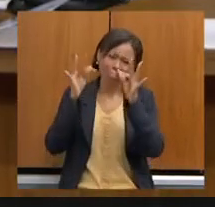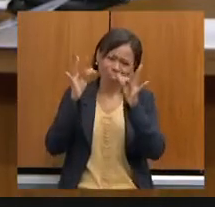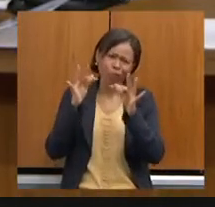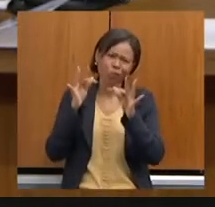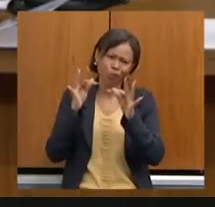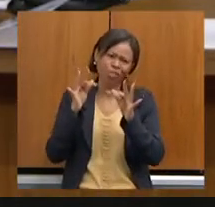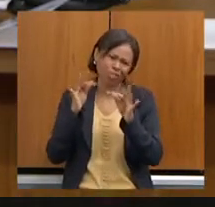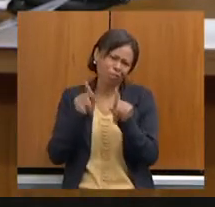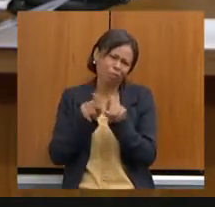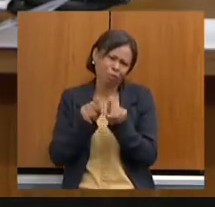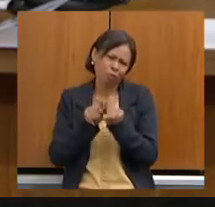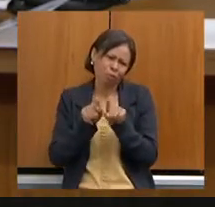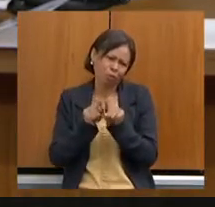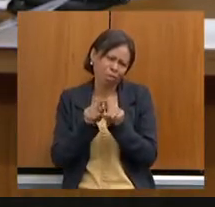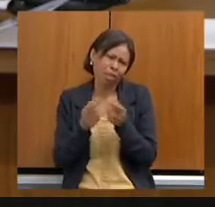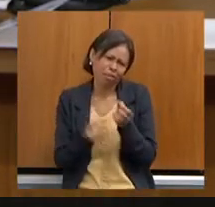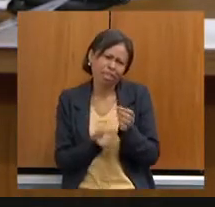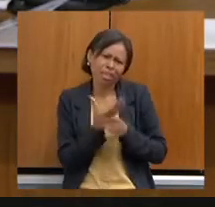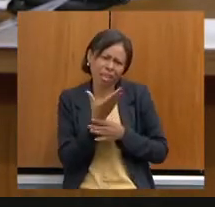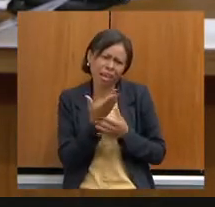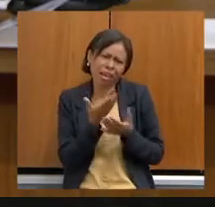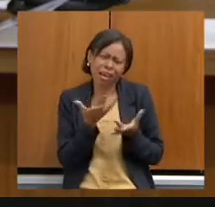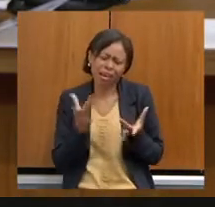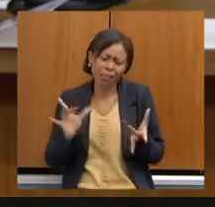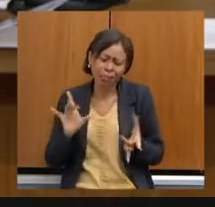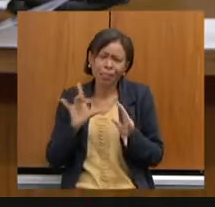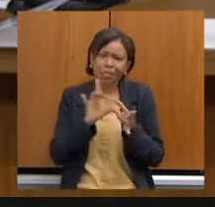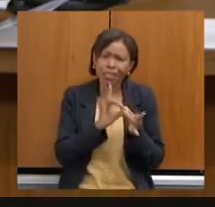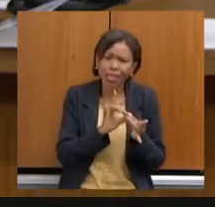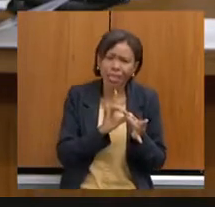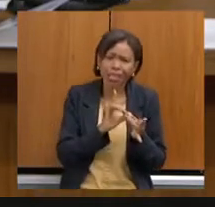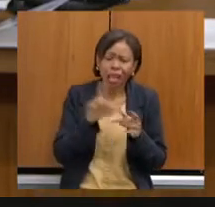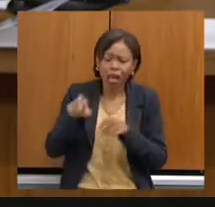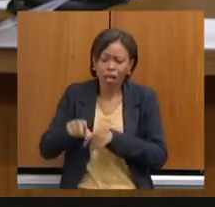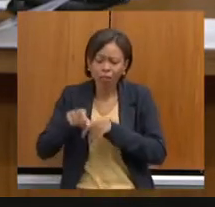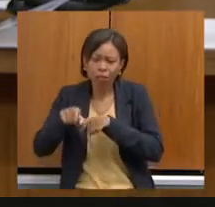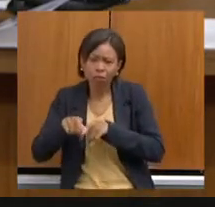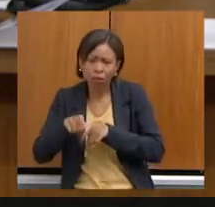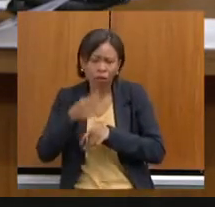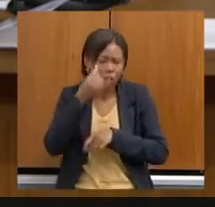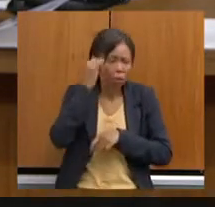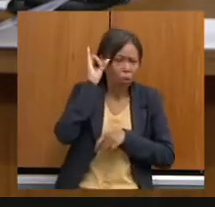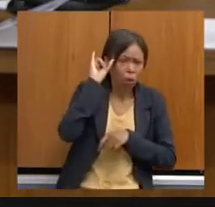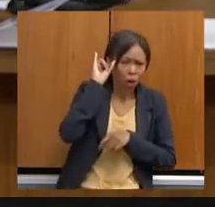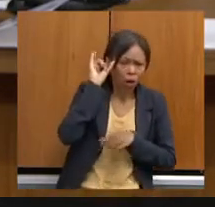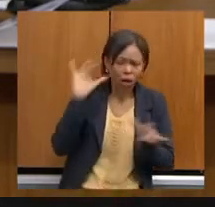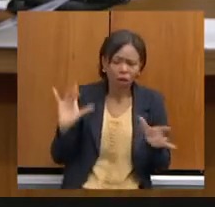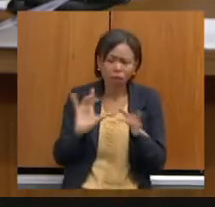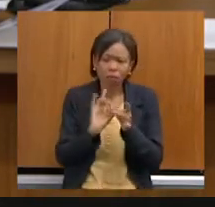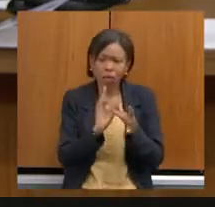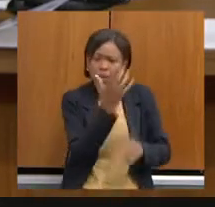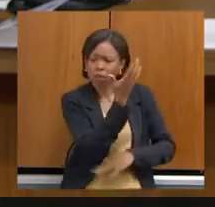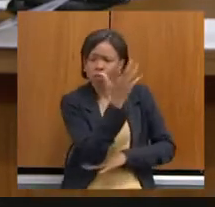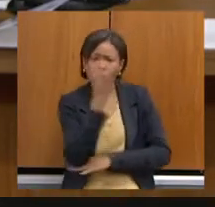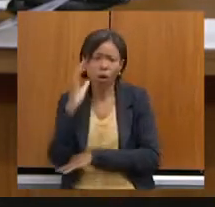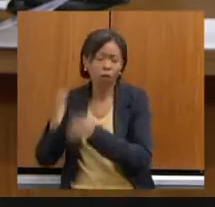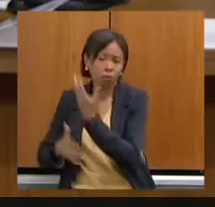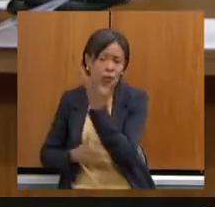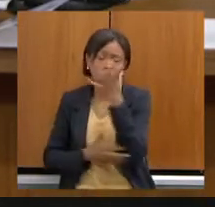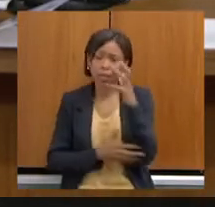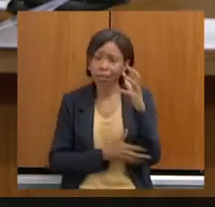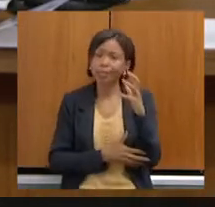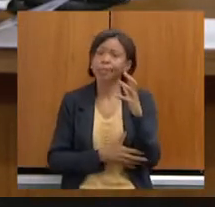formas de implantação de integração lavoura-pecuária de integração é pecuária e Floresta que tem ajudado